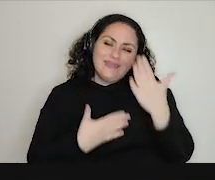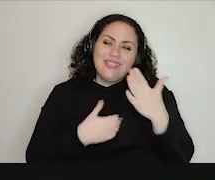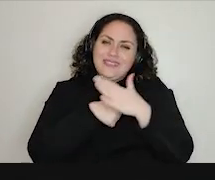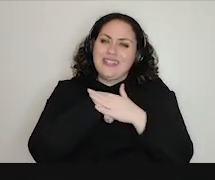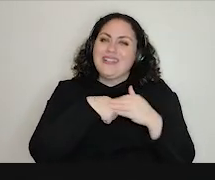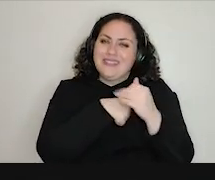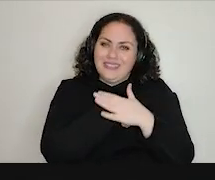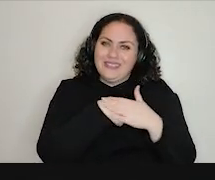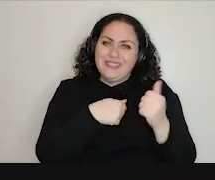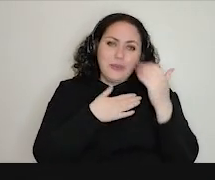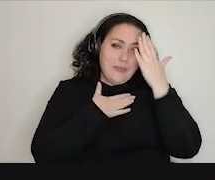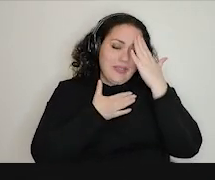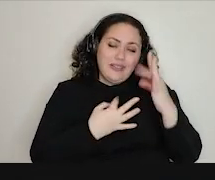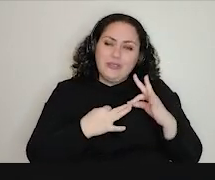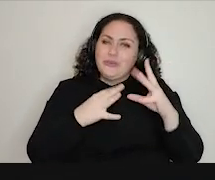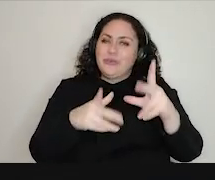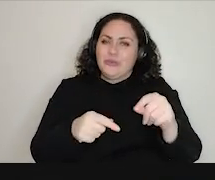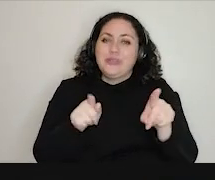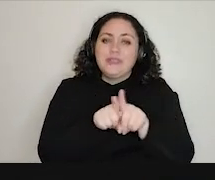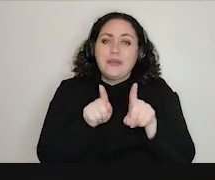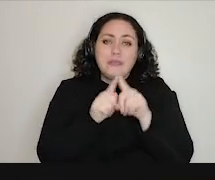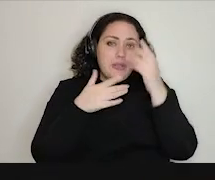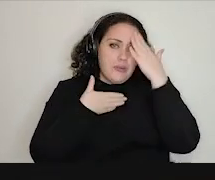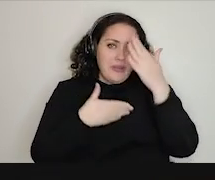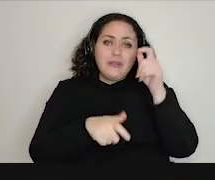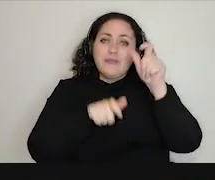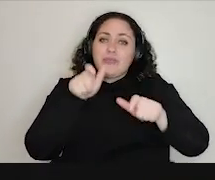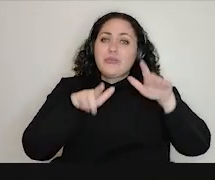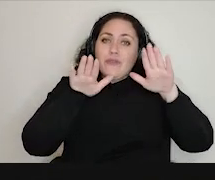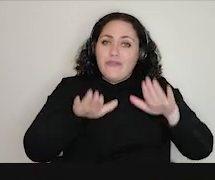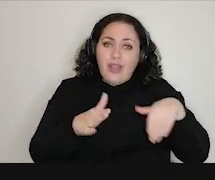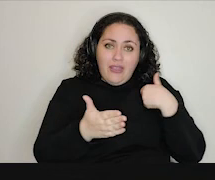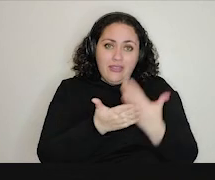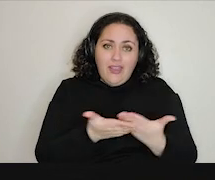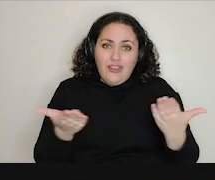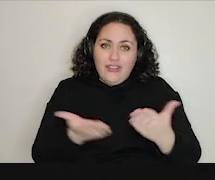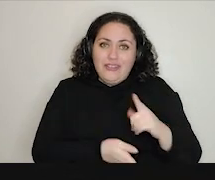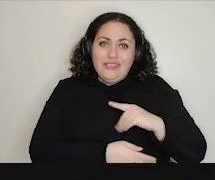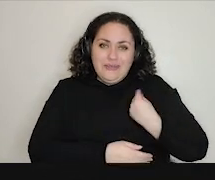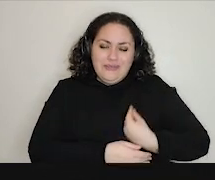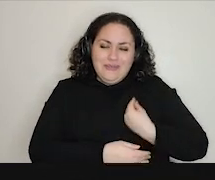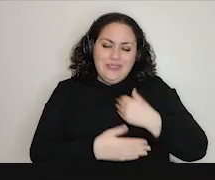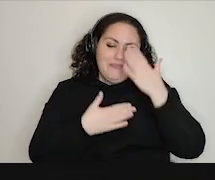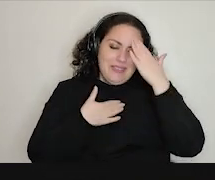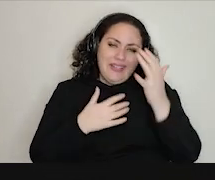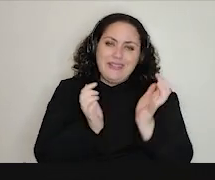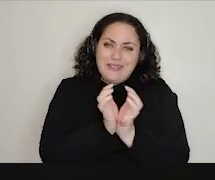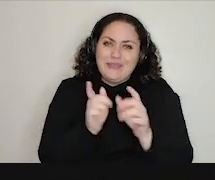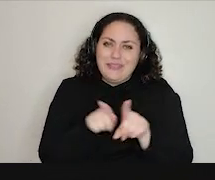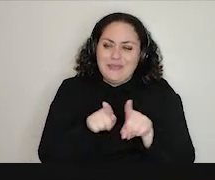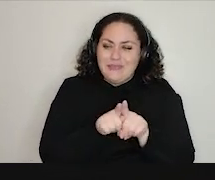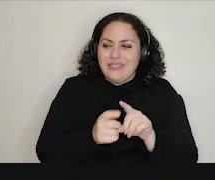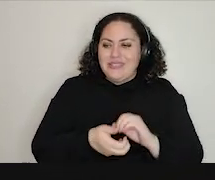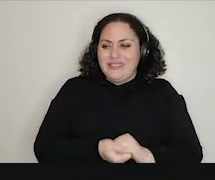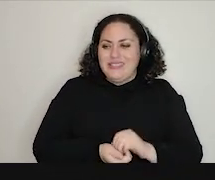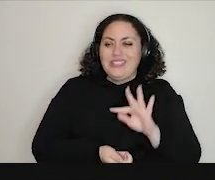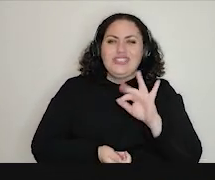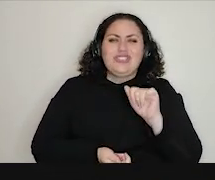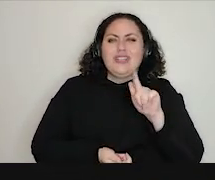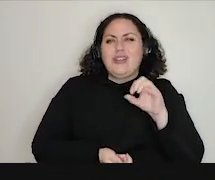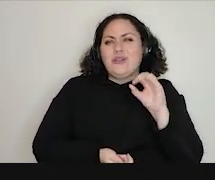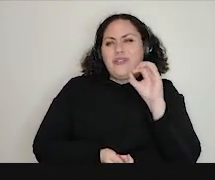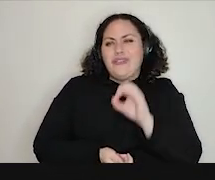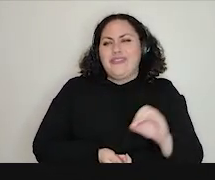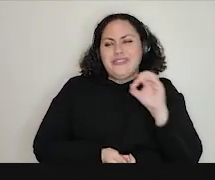por tudo. Obrigada pelas pessoas que ficaram aqui, estiveram presentes, pela equipe. Ai, Thiago, maravilhoso.